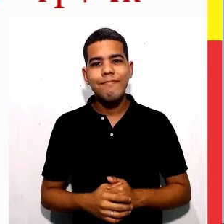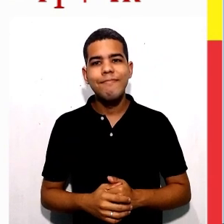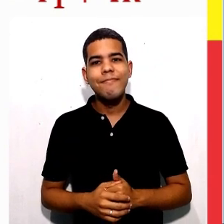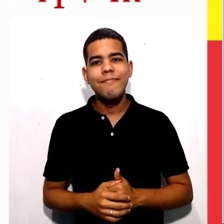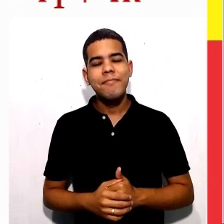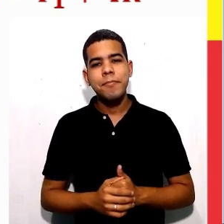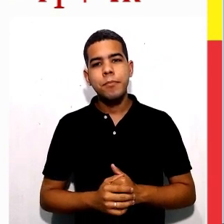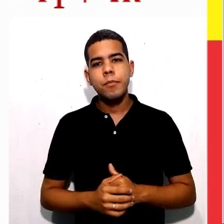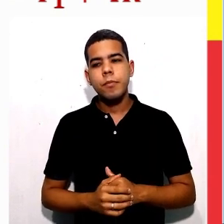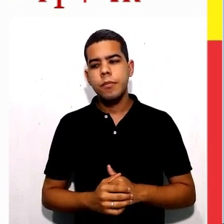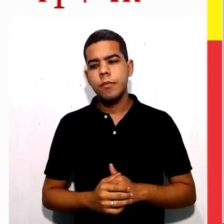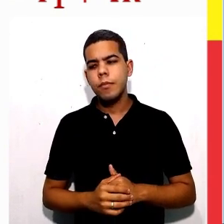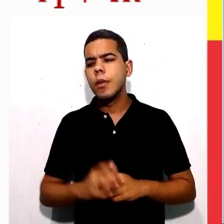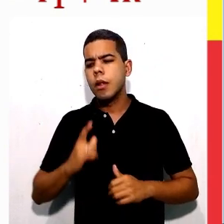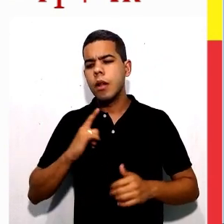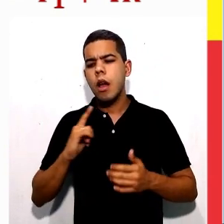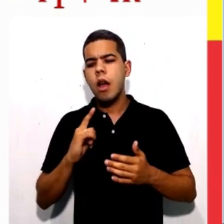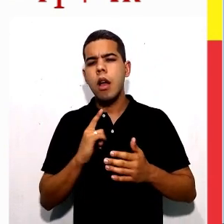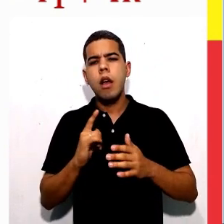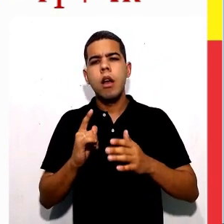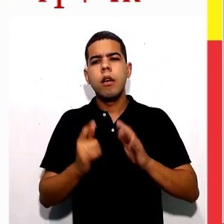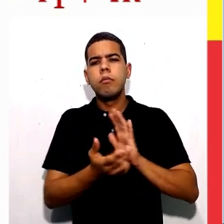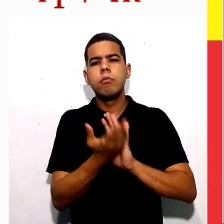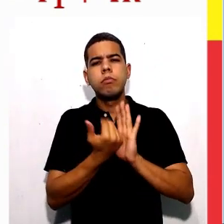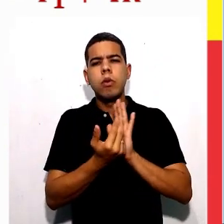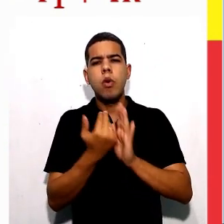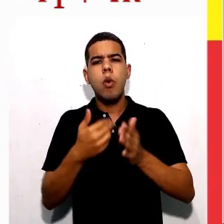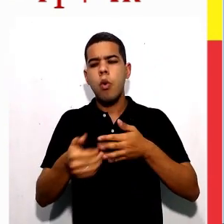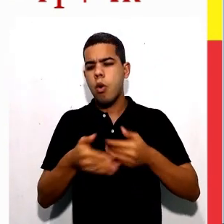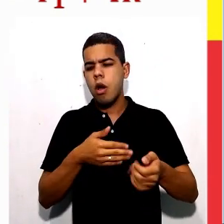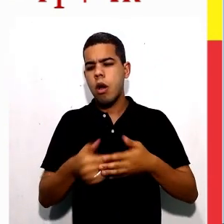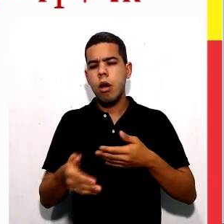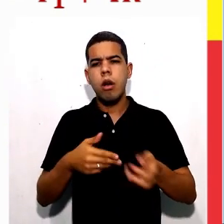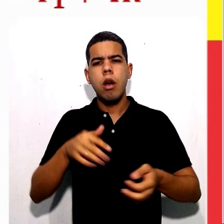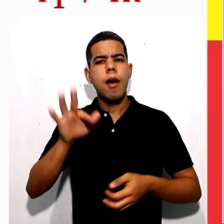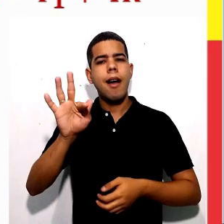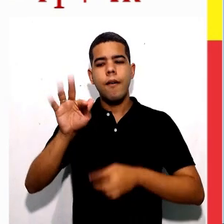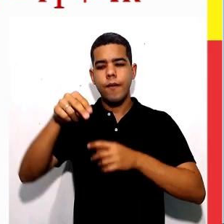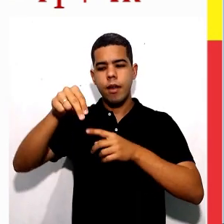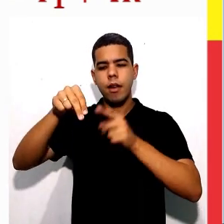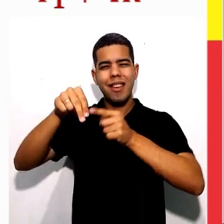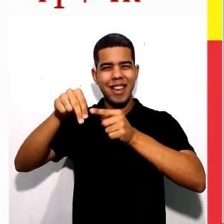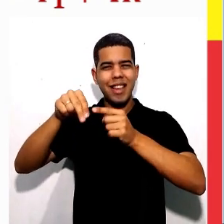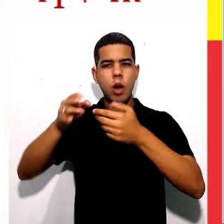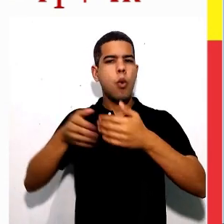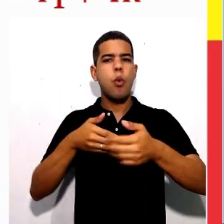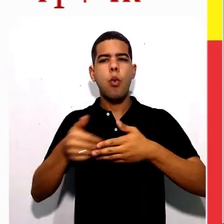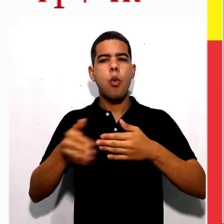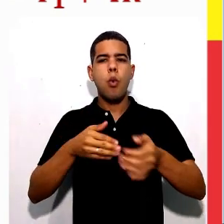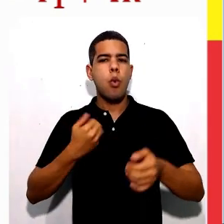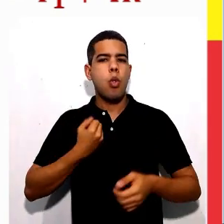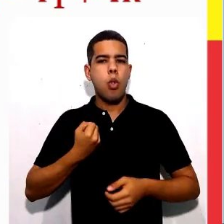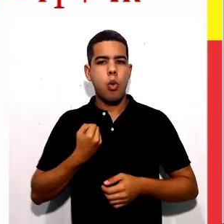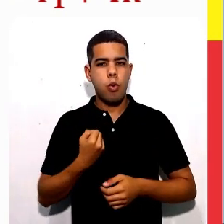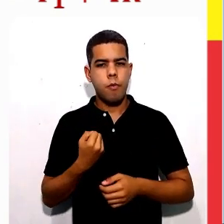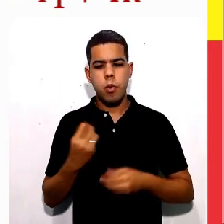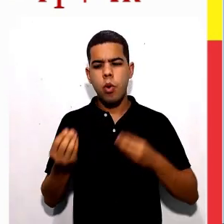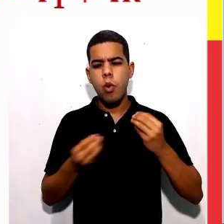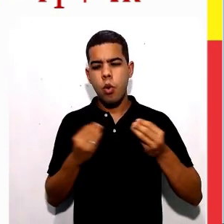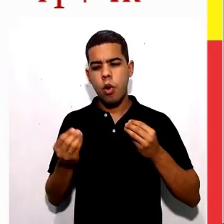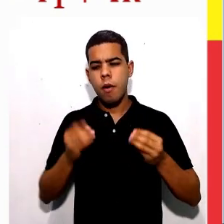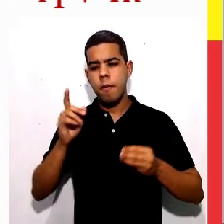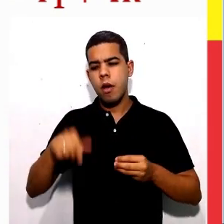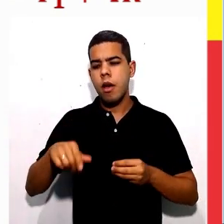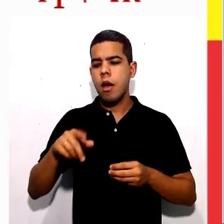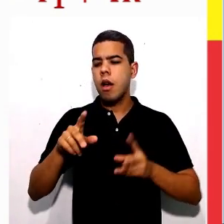veja o seguinte, que qualquer figura, eu vou saber o seguinte, é Fn, qualquer figura. Eu vejo o quê? A posição dela vai ser o